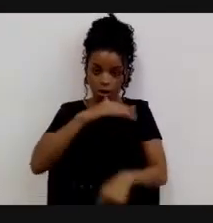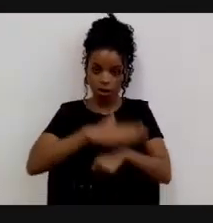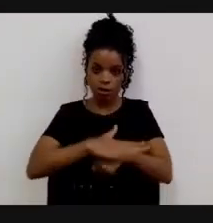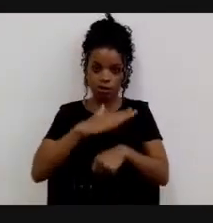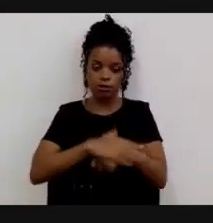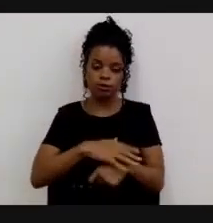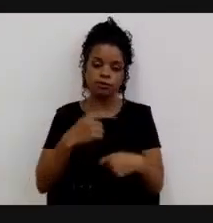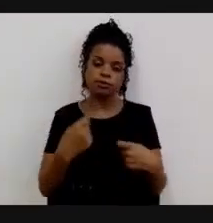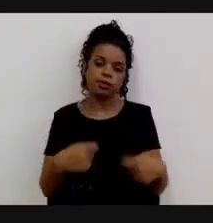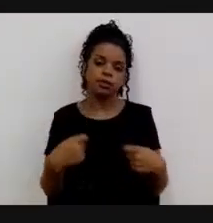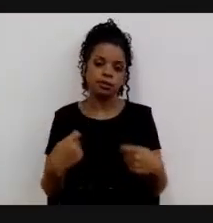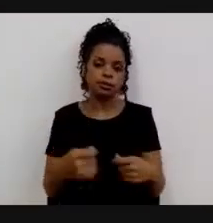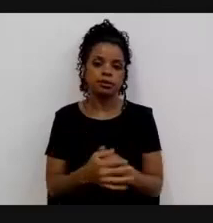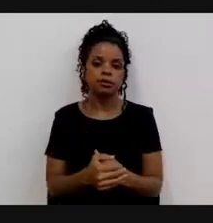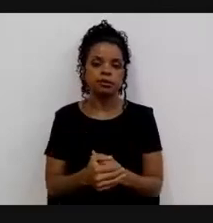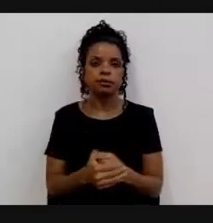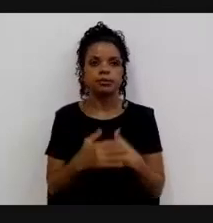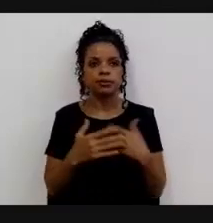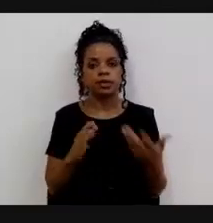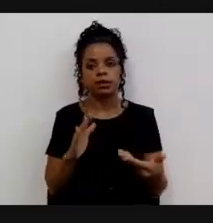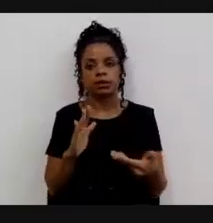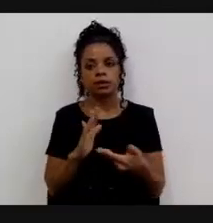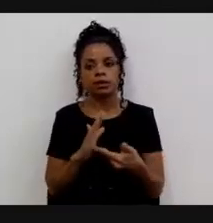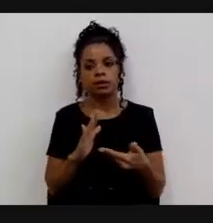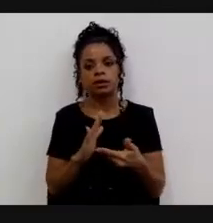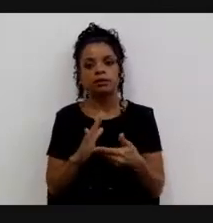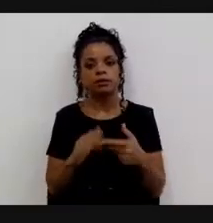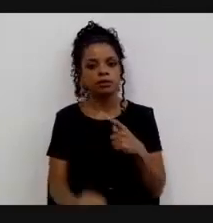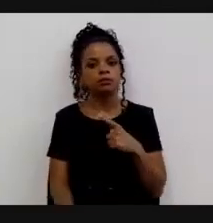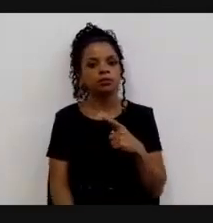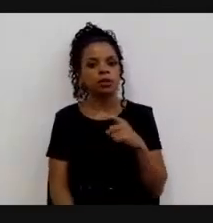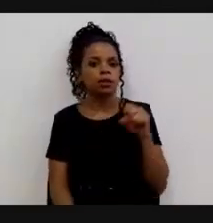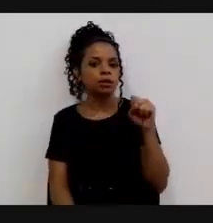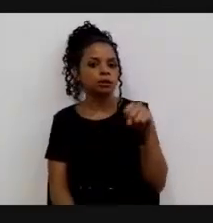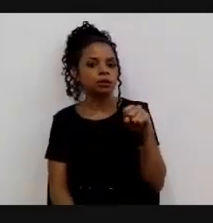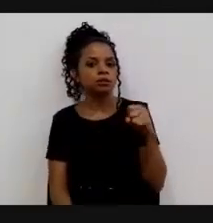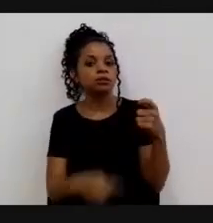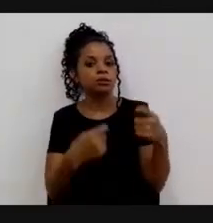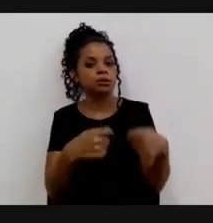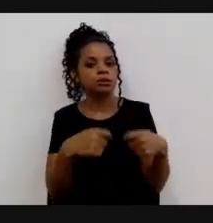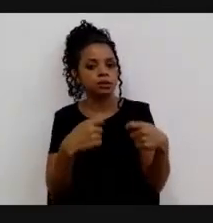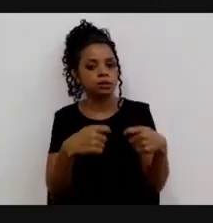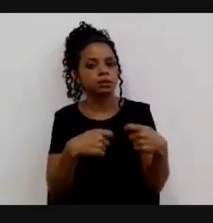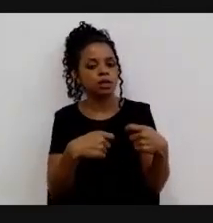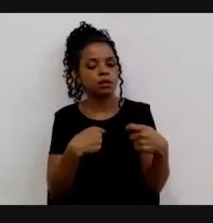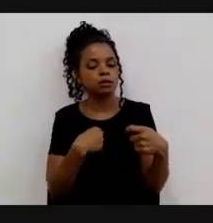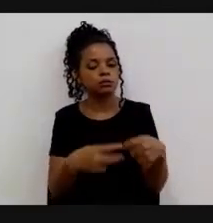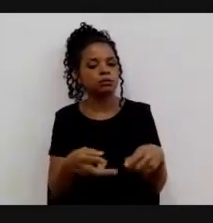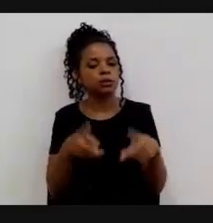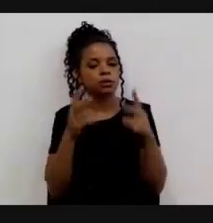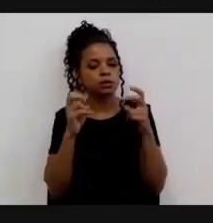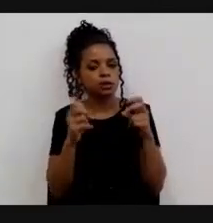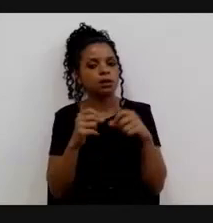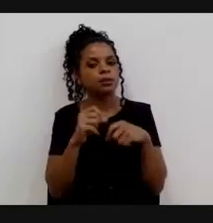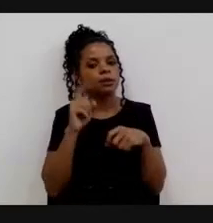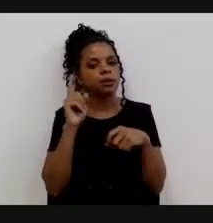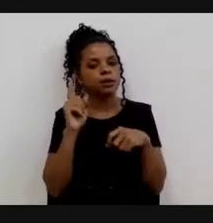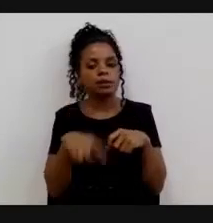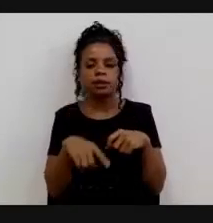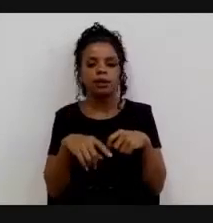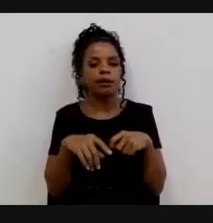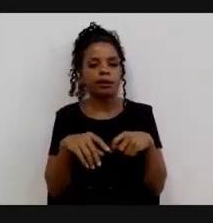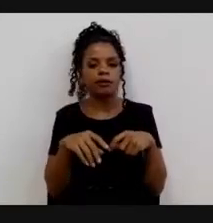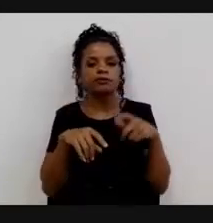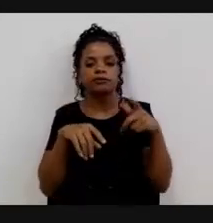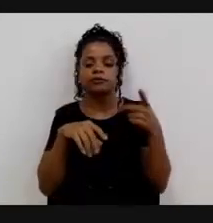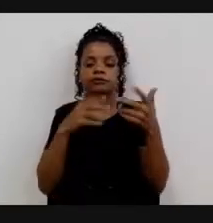trabalho. Então, a Câmara tem uma demanda. Eu vejo uma demanda para esse tipo de sistema, que é a própria pós-graduação da